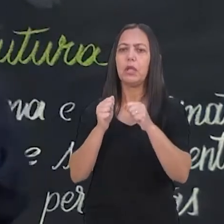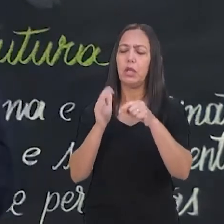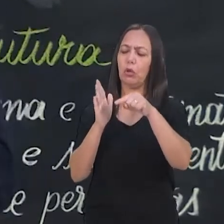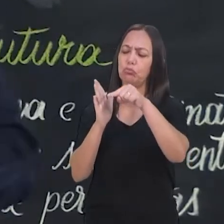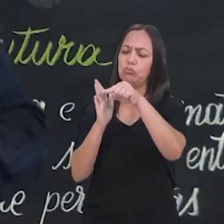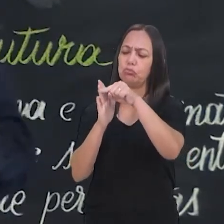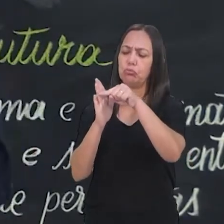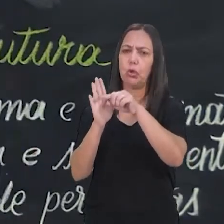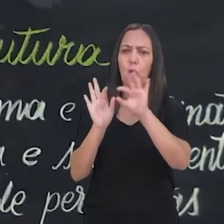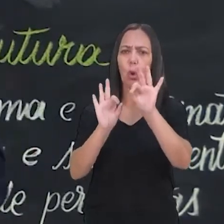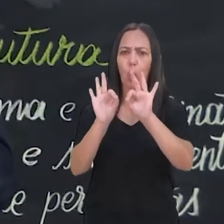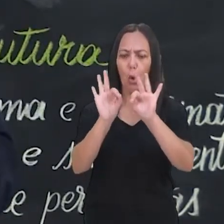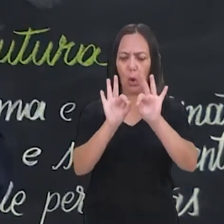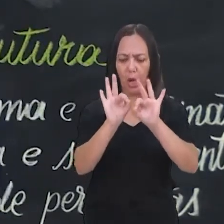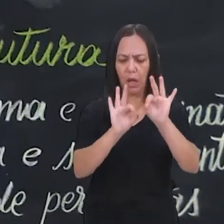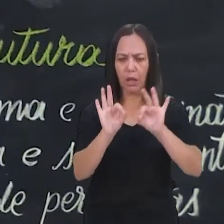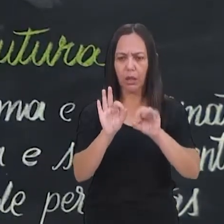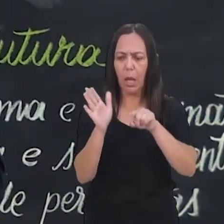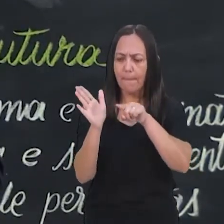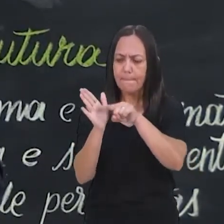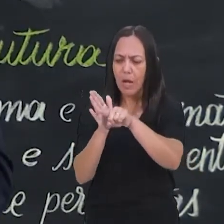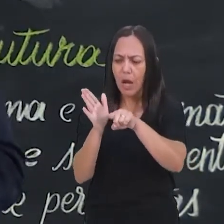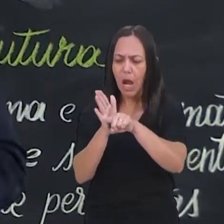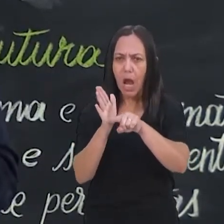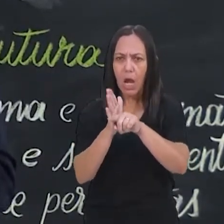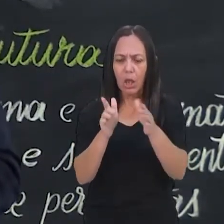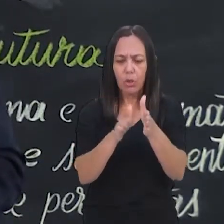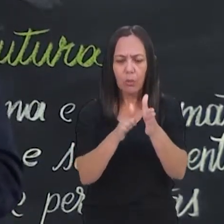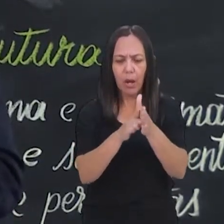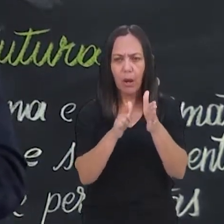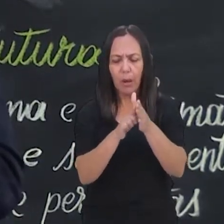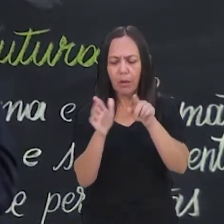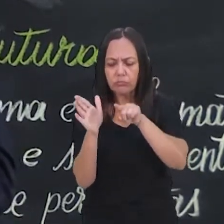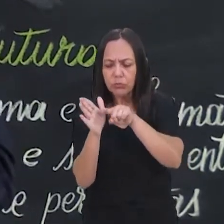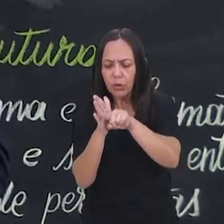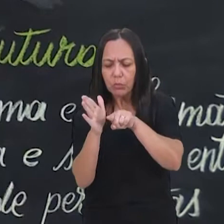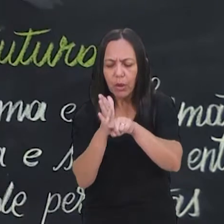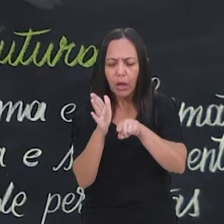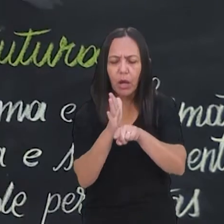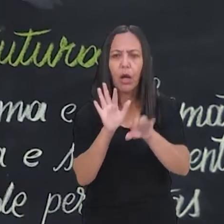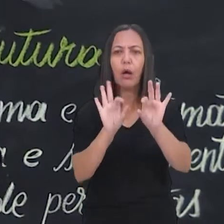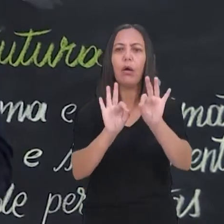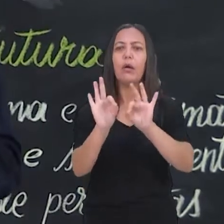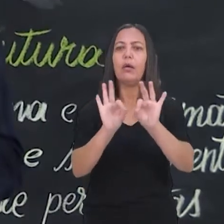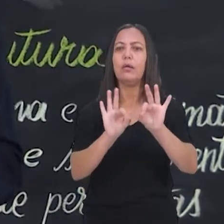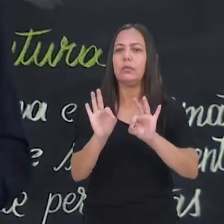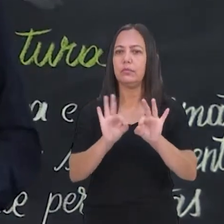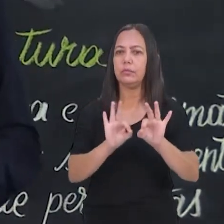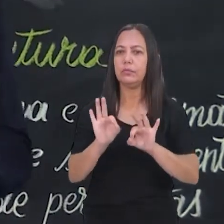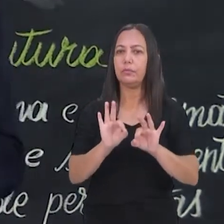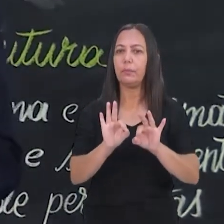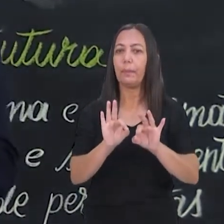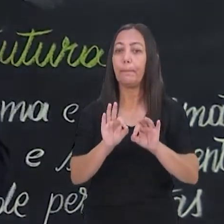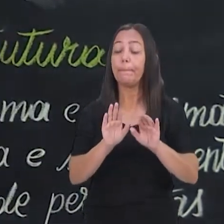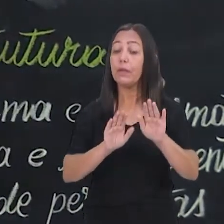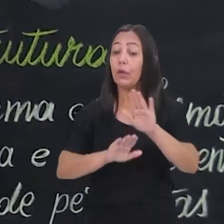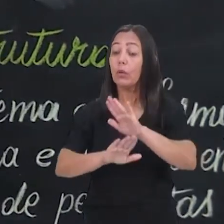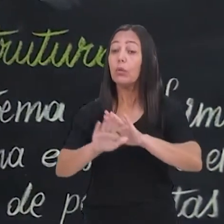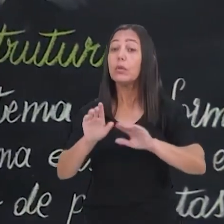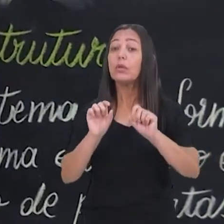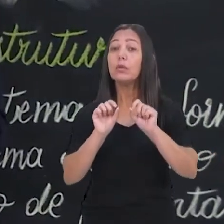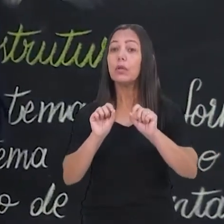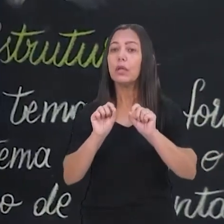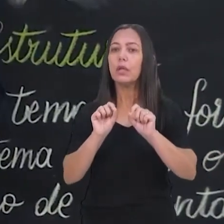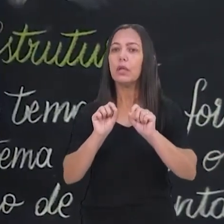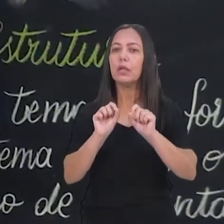um roteiro, um conjunto de questões, os seus questionamentos para a pessoa que está recebendo essa entrevista. Você tem que tomar muito cuidado,